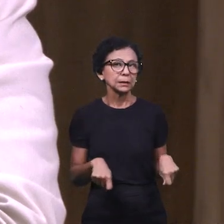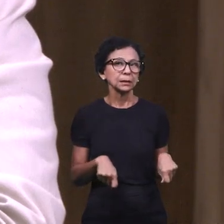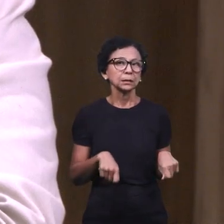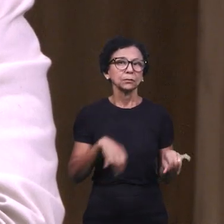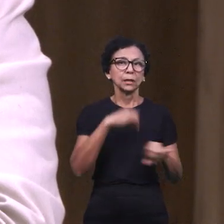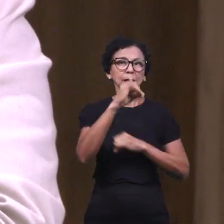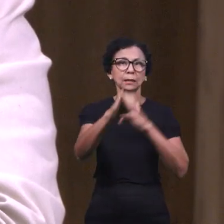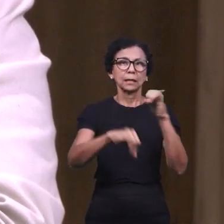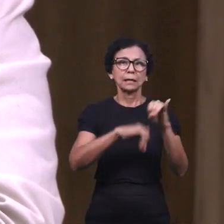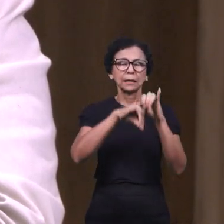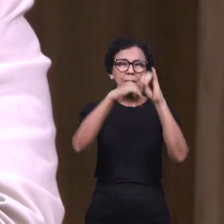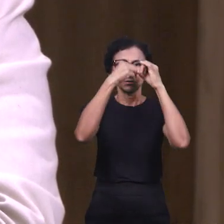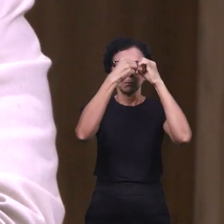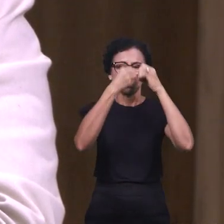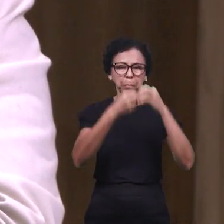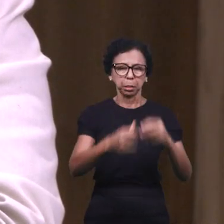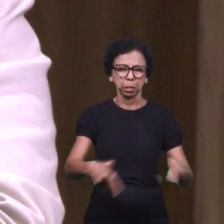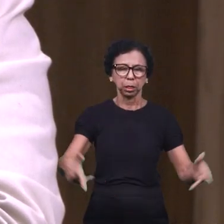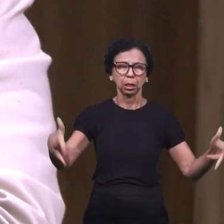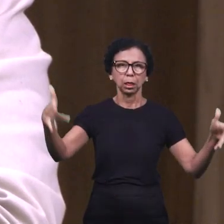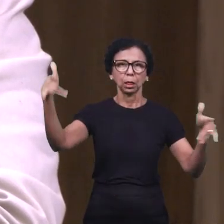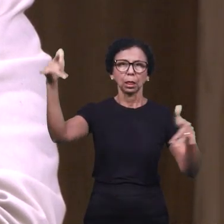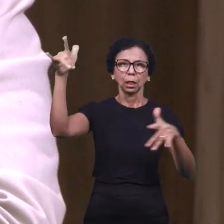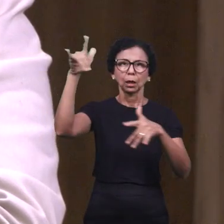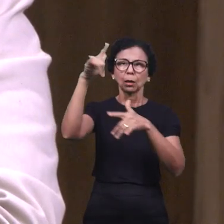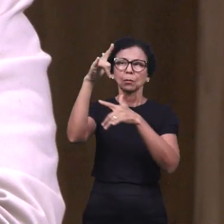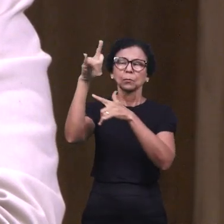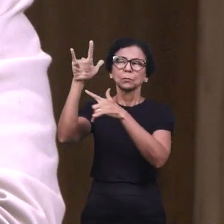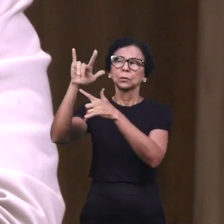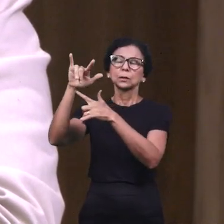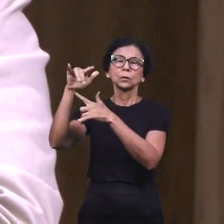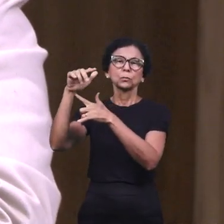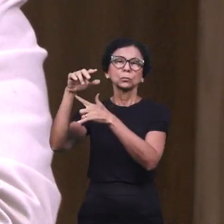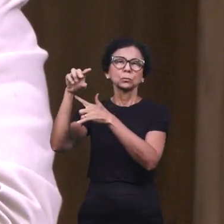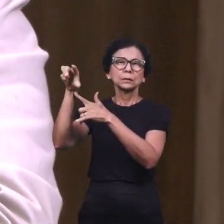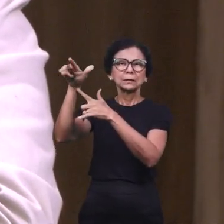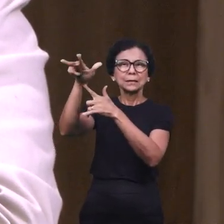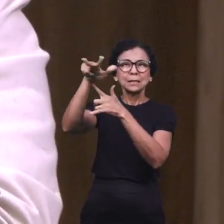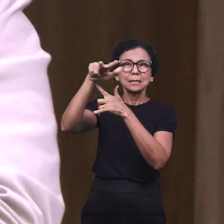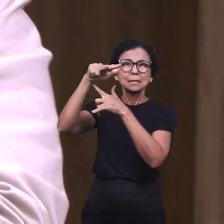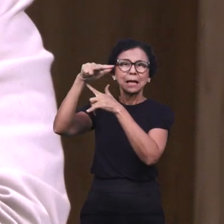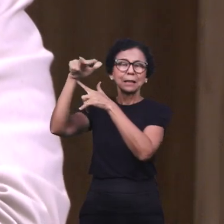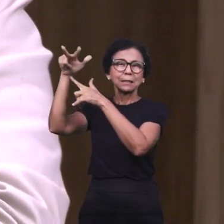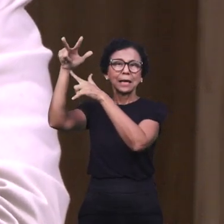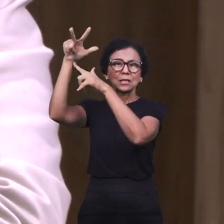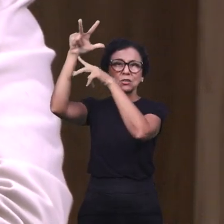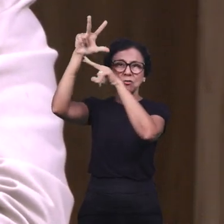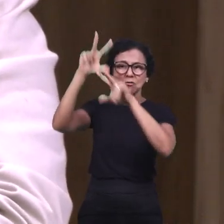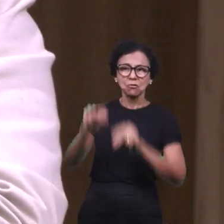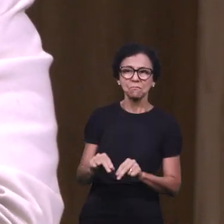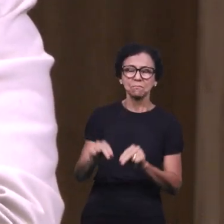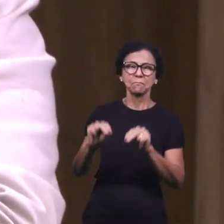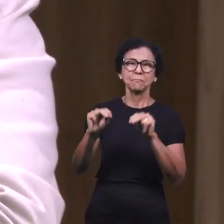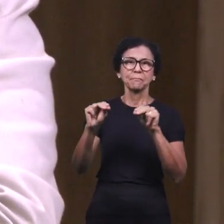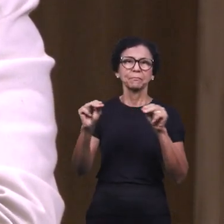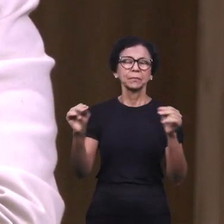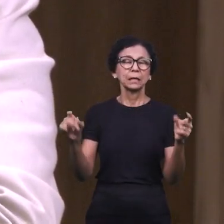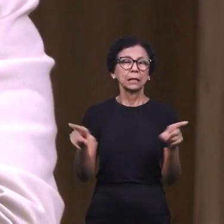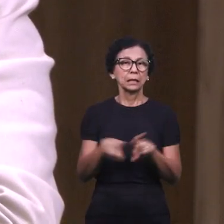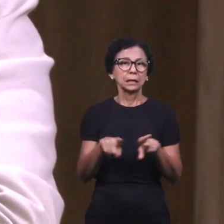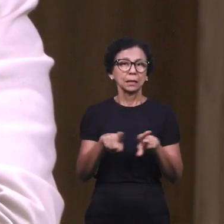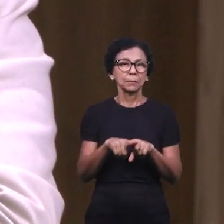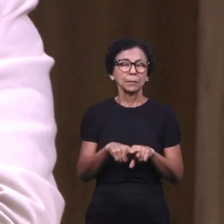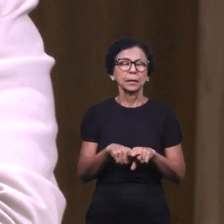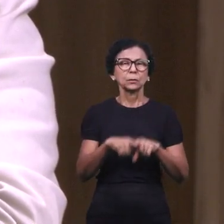porque os satélites são os primeiros a serem atingidos. E uma grande preocupação também são os dados. Os nossos dados hoje eles